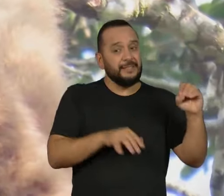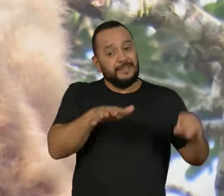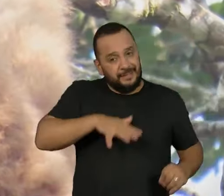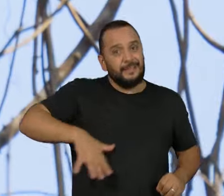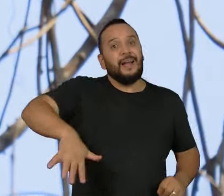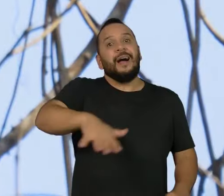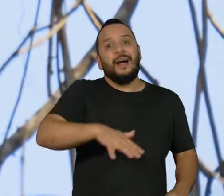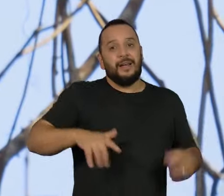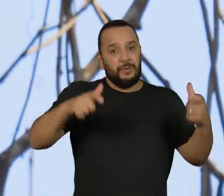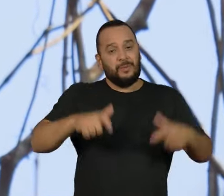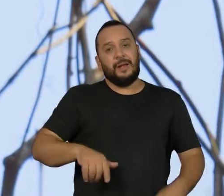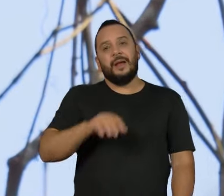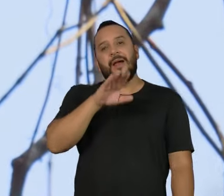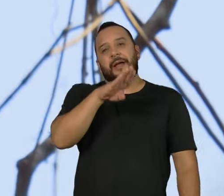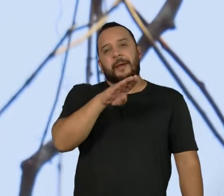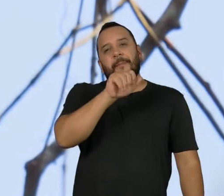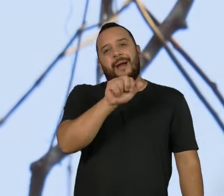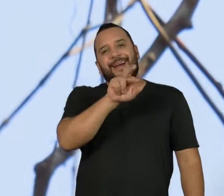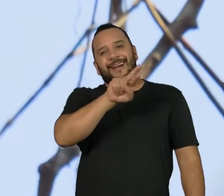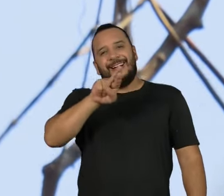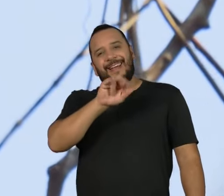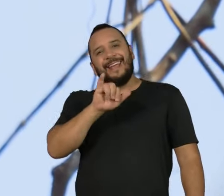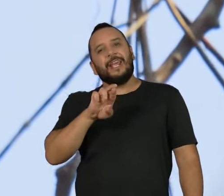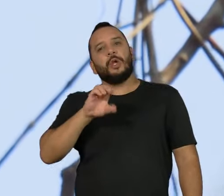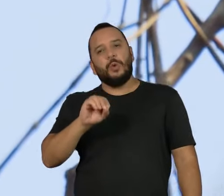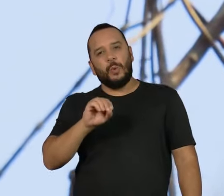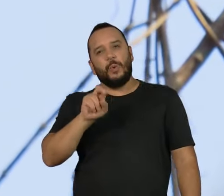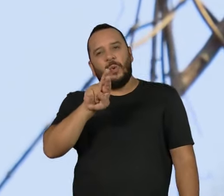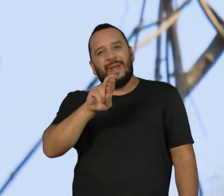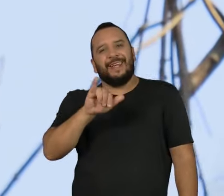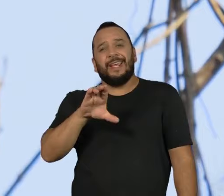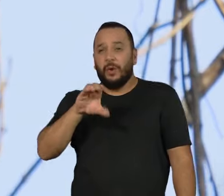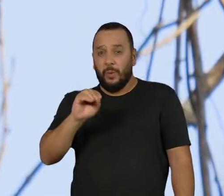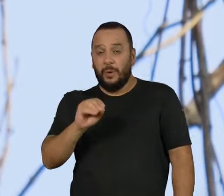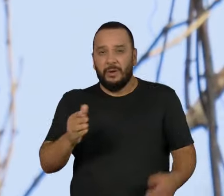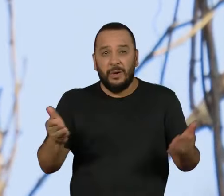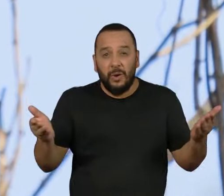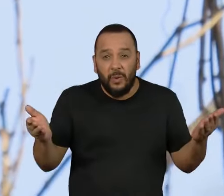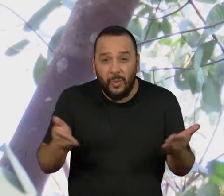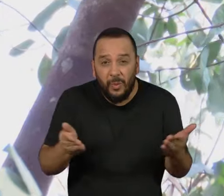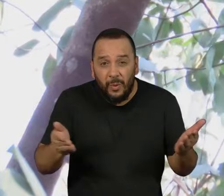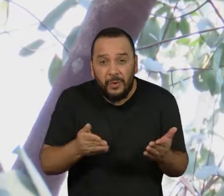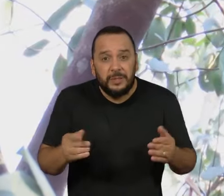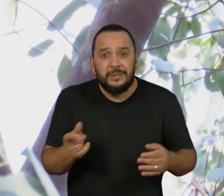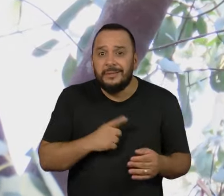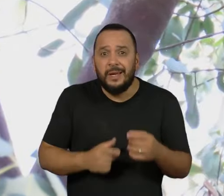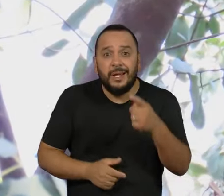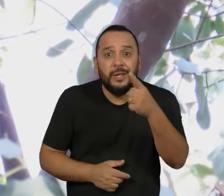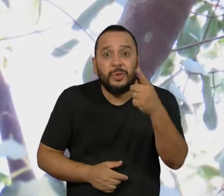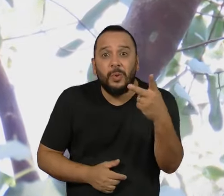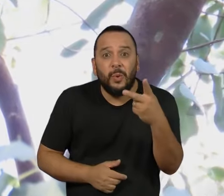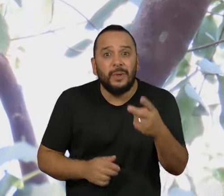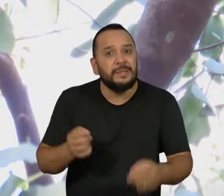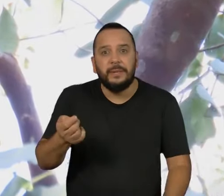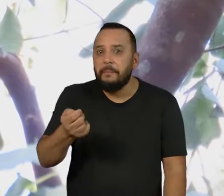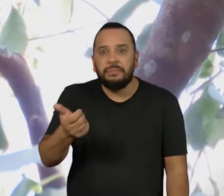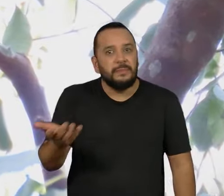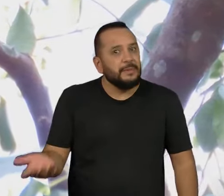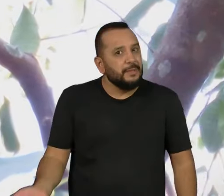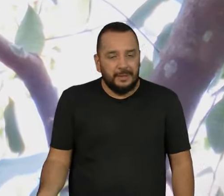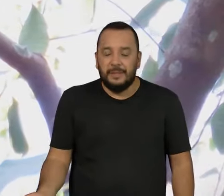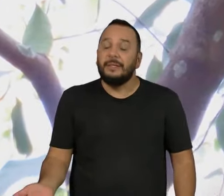Barreiro Rico. Hoje são apenas 12 indivíduos. A redução do habitat e os incêndios florestais